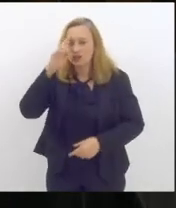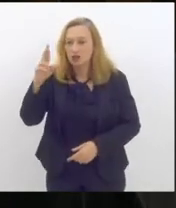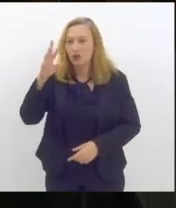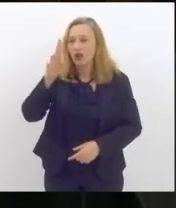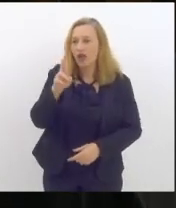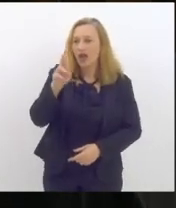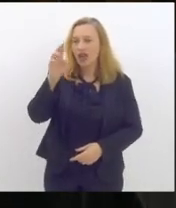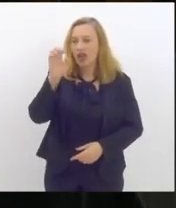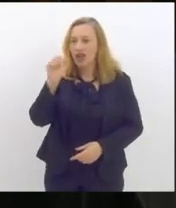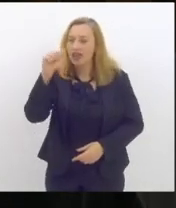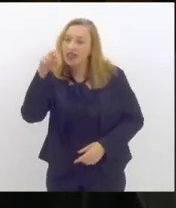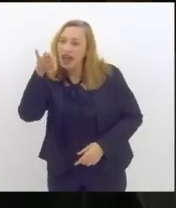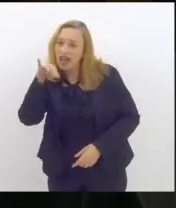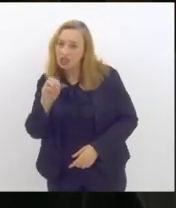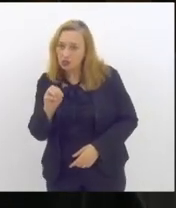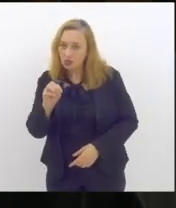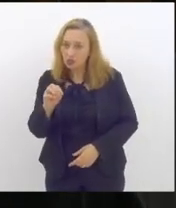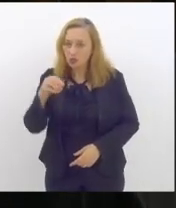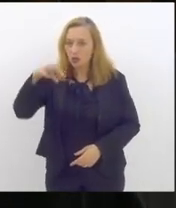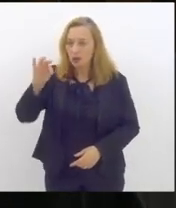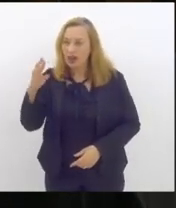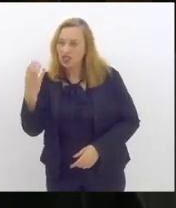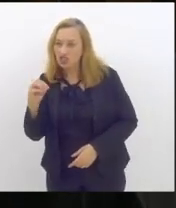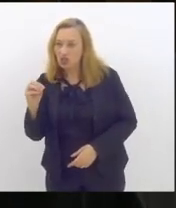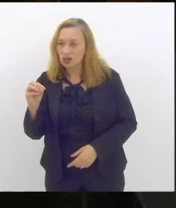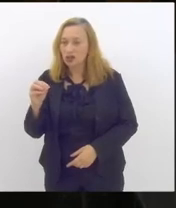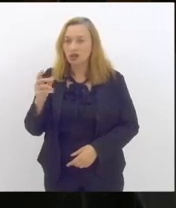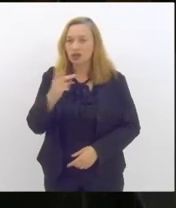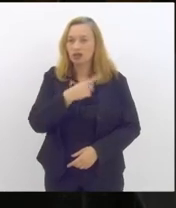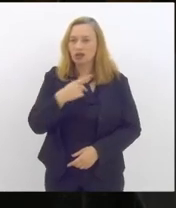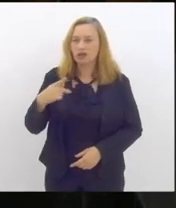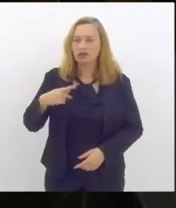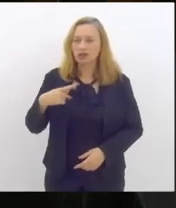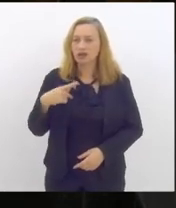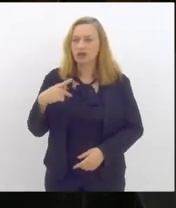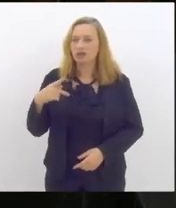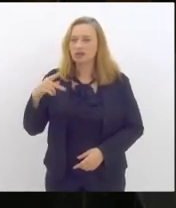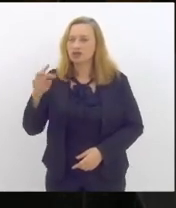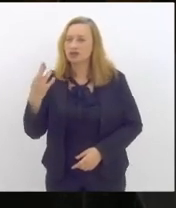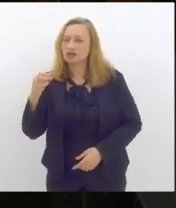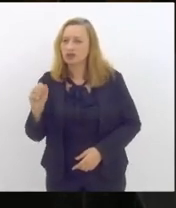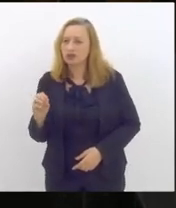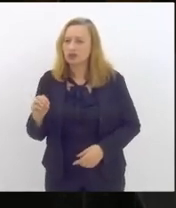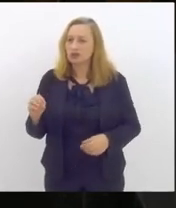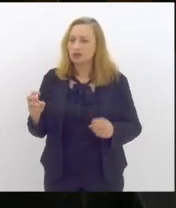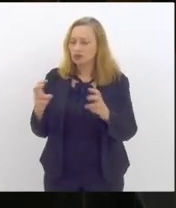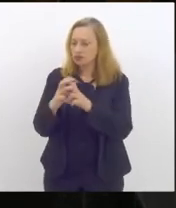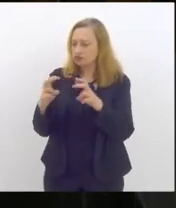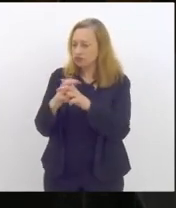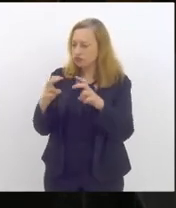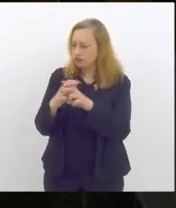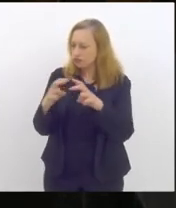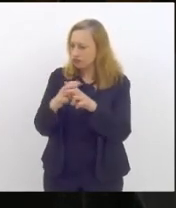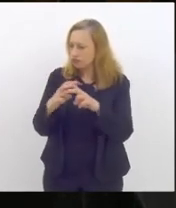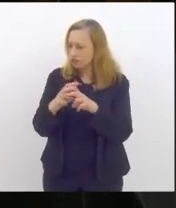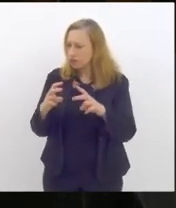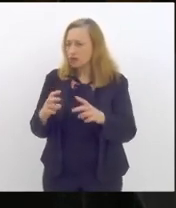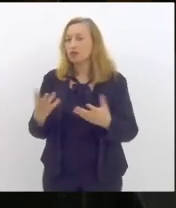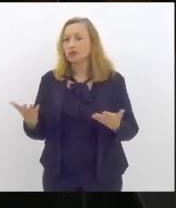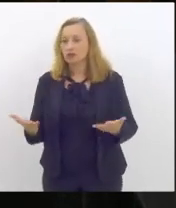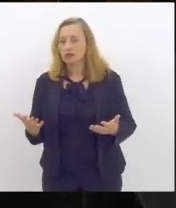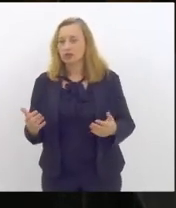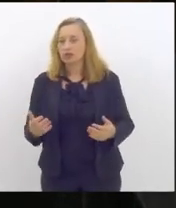Renato Machado vulgo Pastor Renato eles vivem se engalfinhando pelo